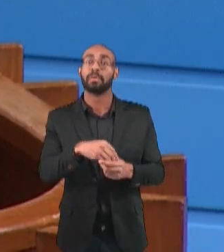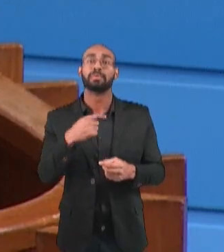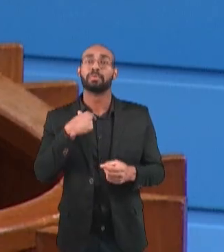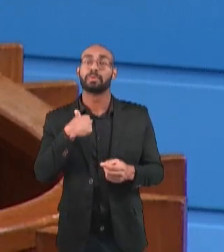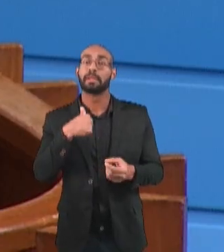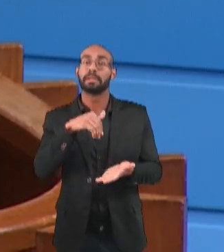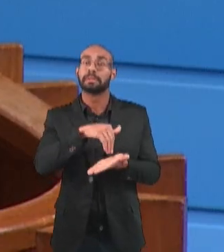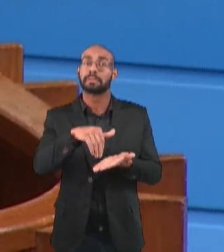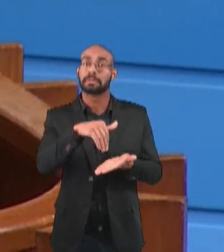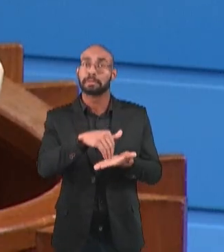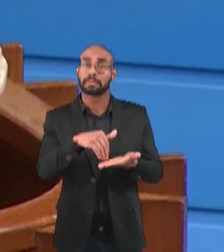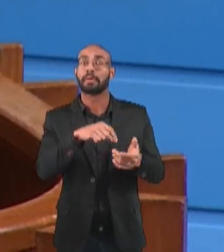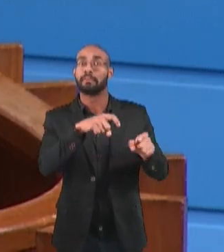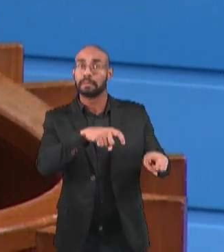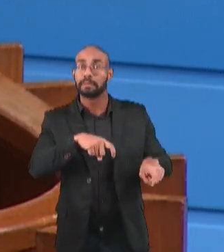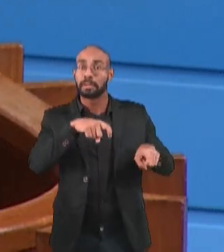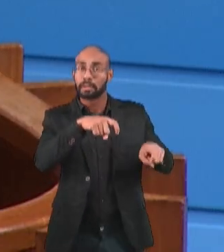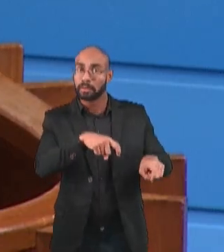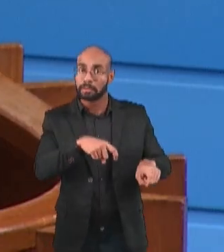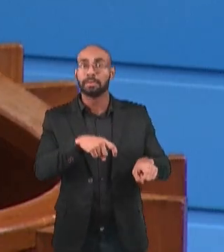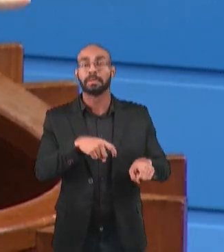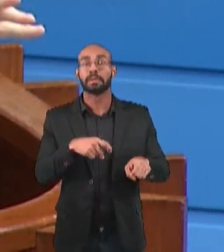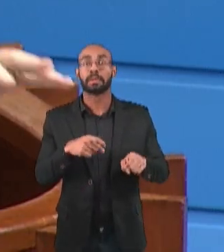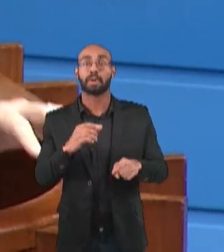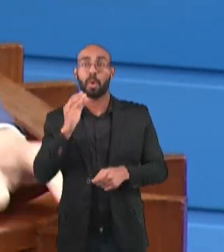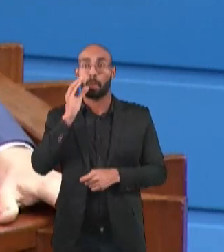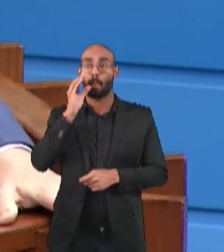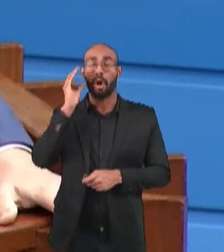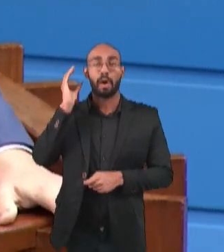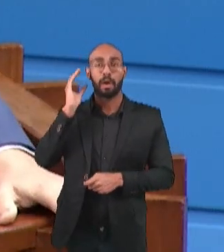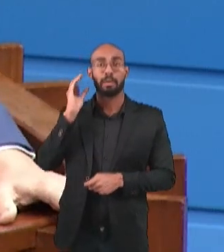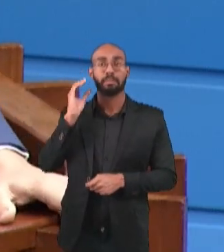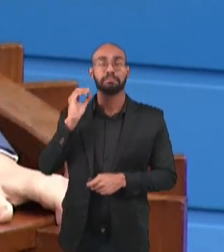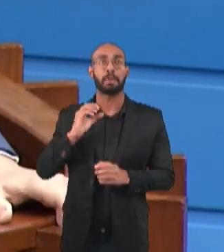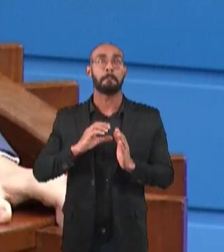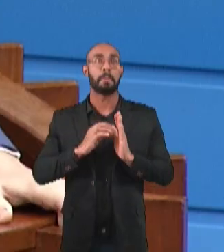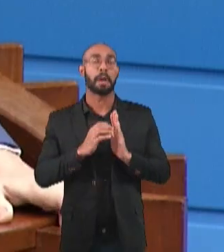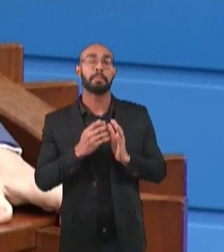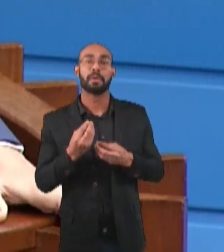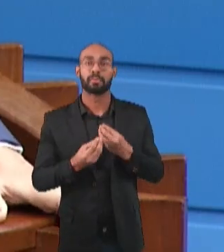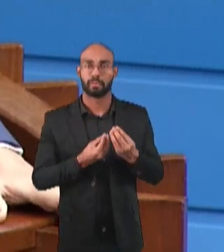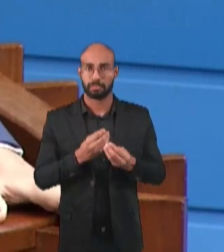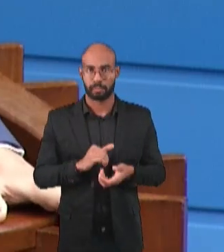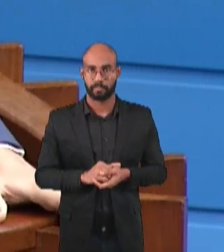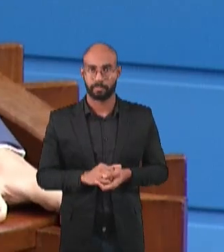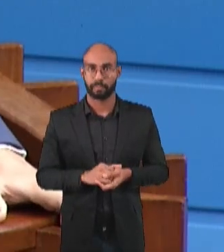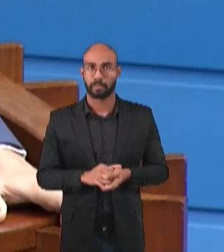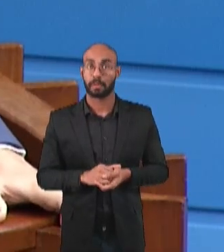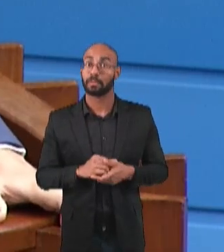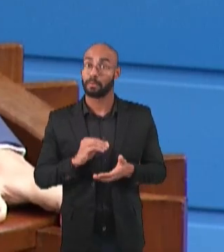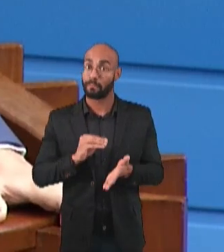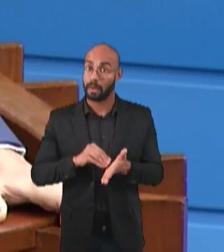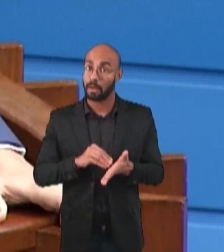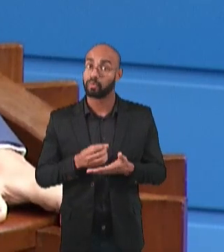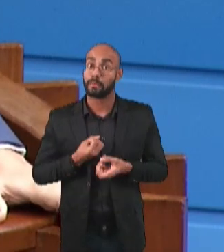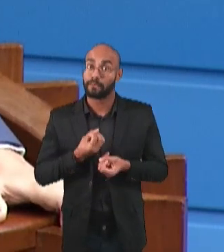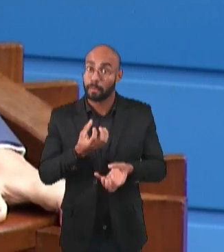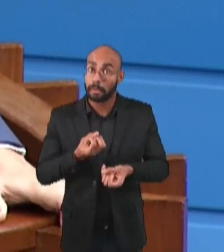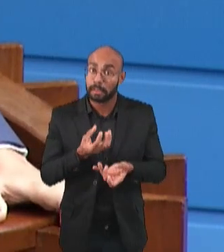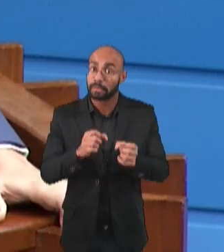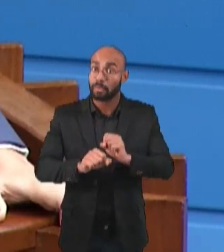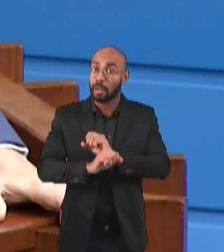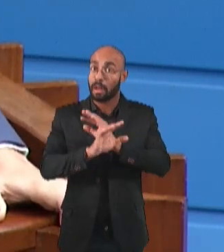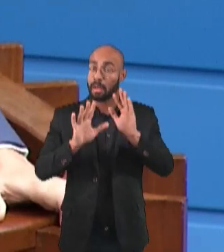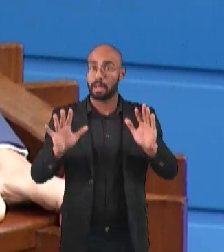que omite desse parlamentar informações. Vocês vão perceber como